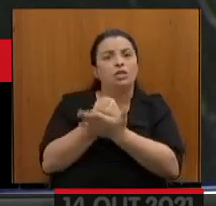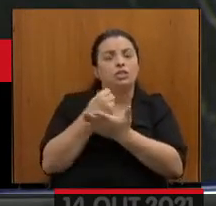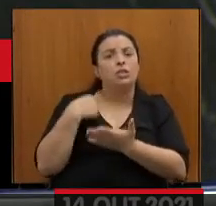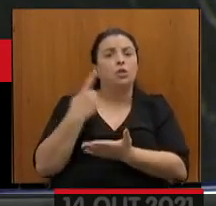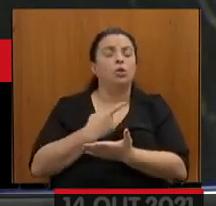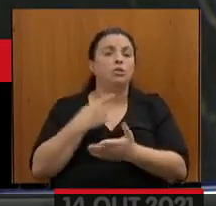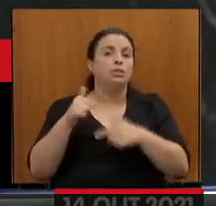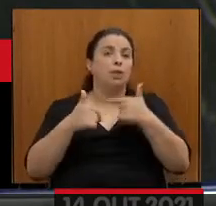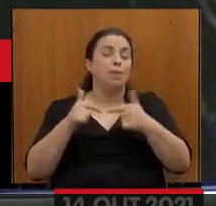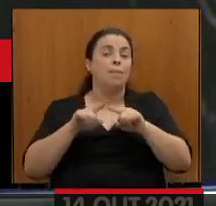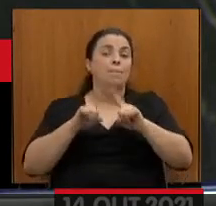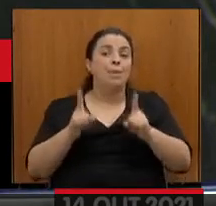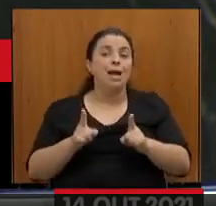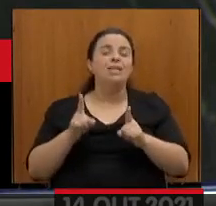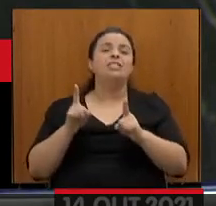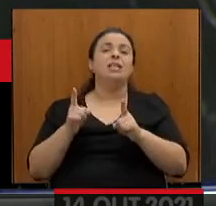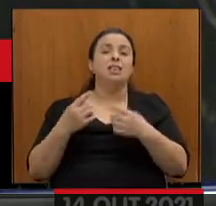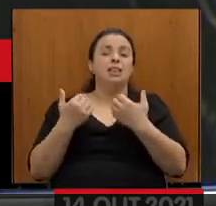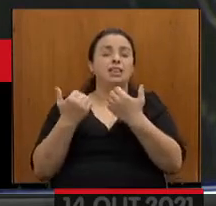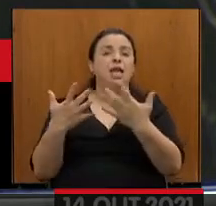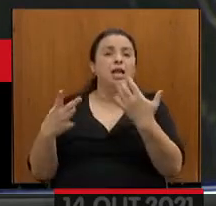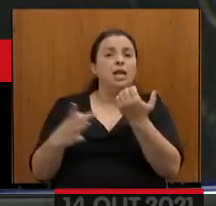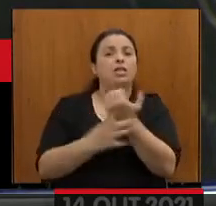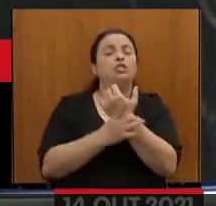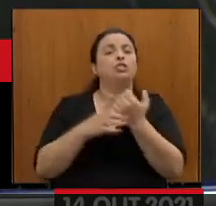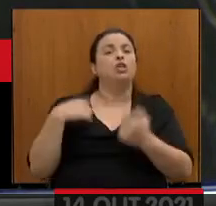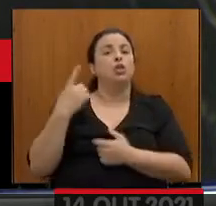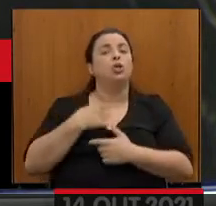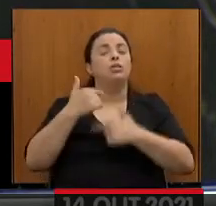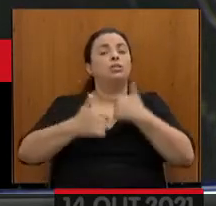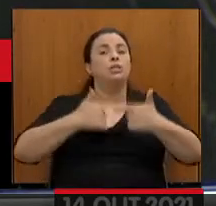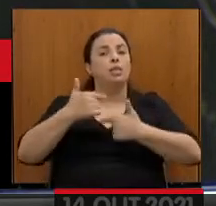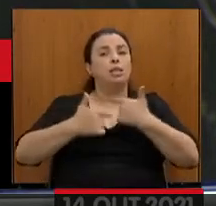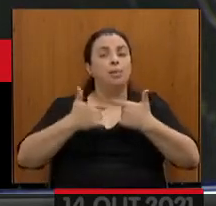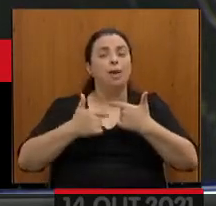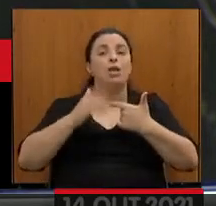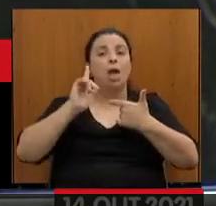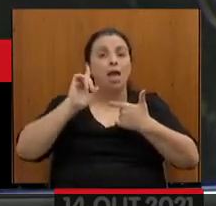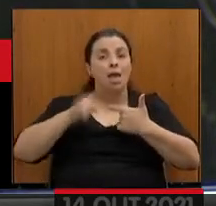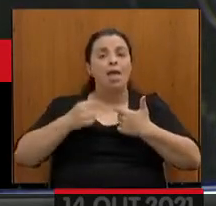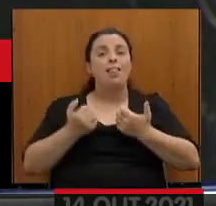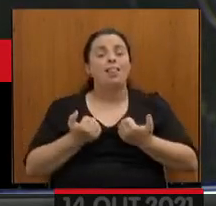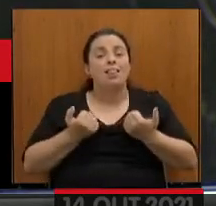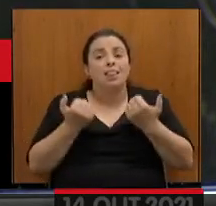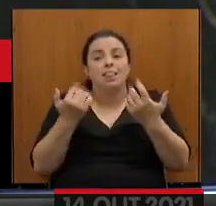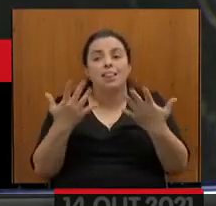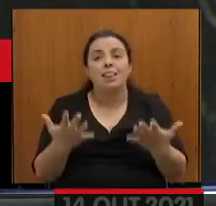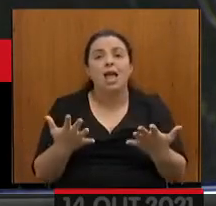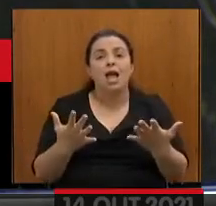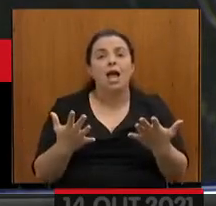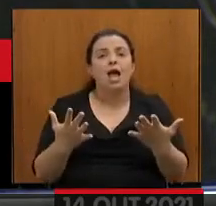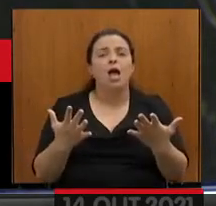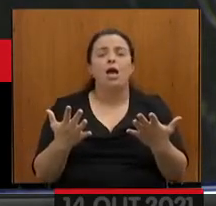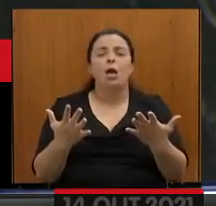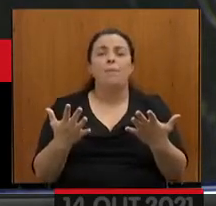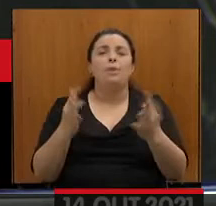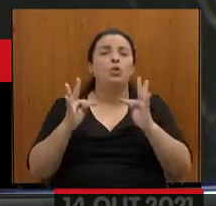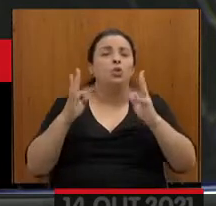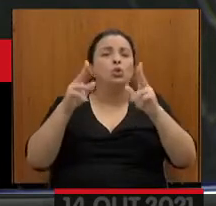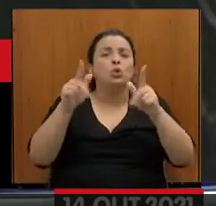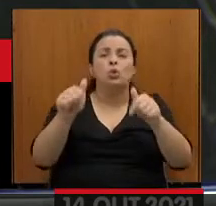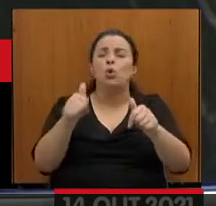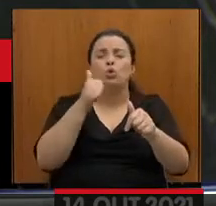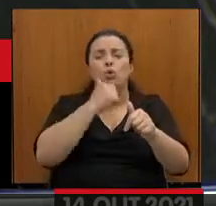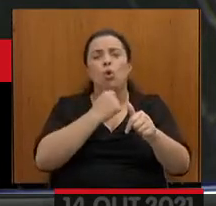atendimento possa ser realmente garantido a todas e todas nos mais longe rincões de Minas Gerais, e são muitos.